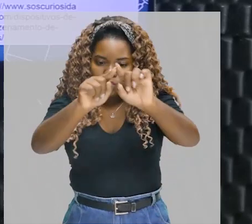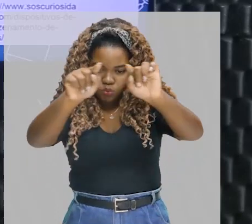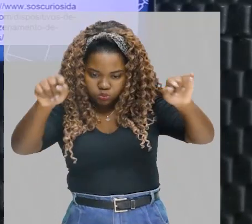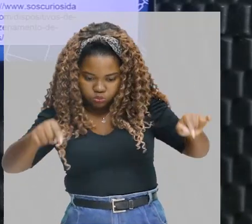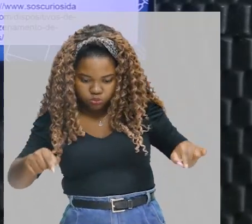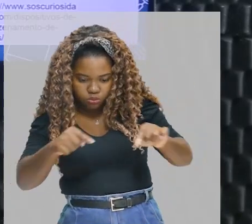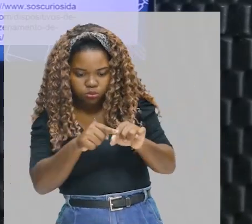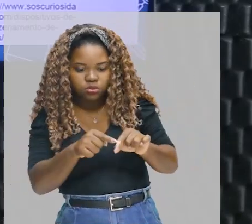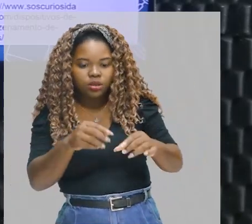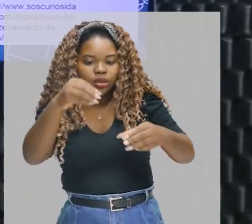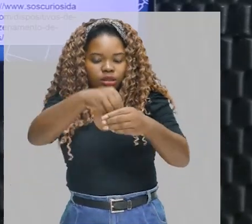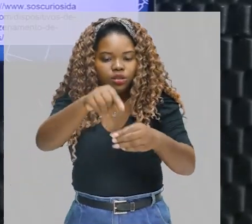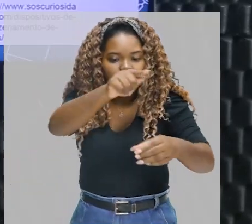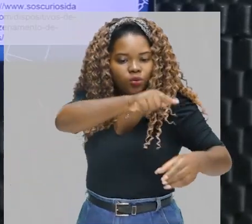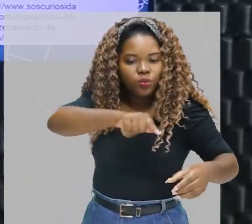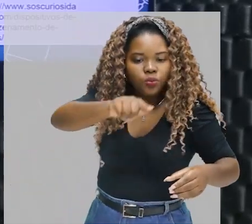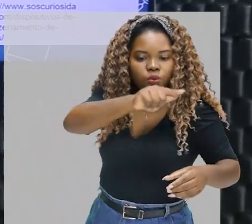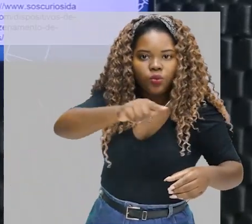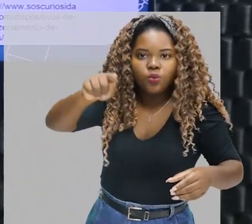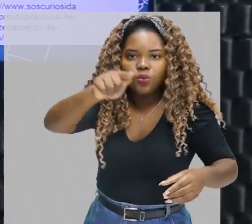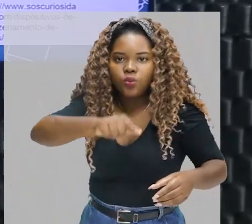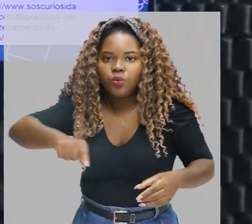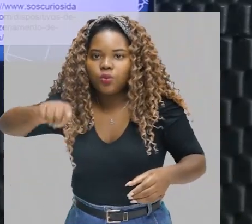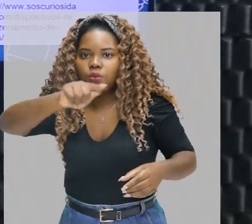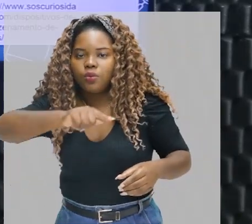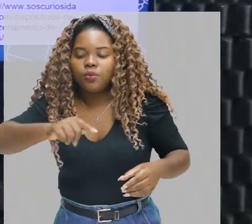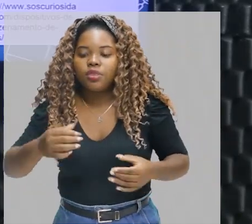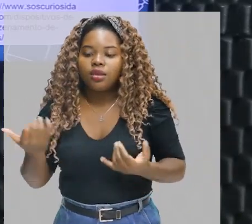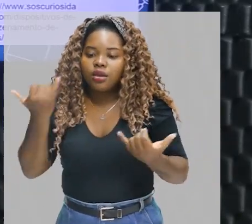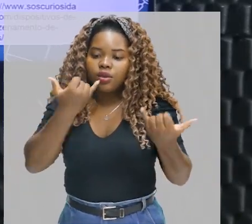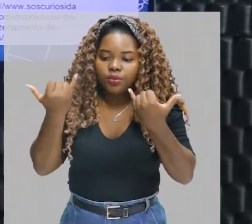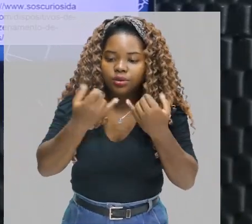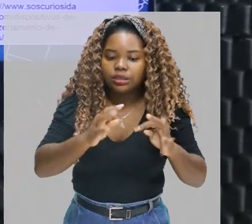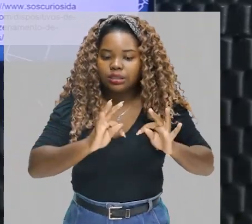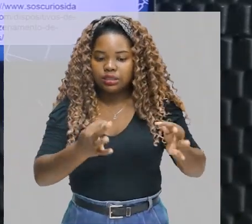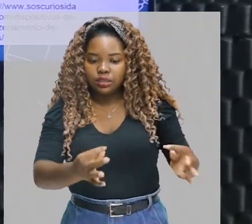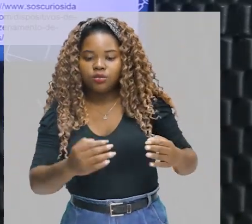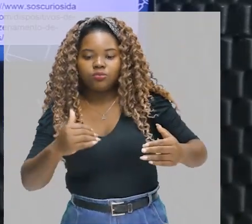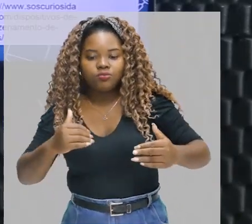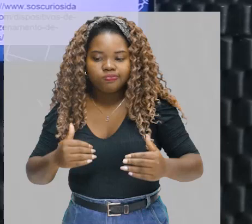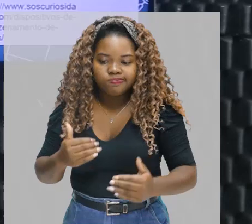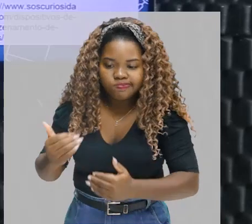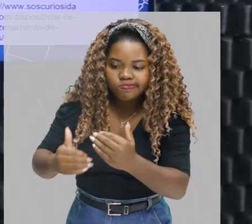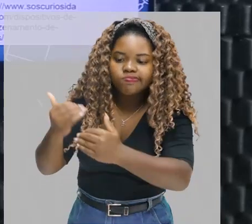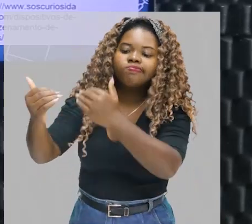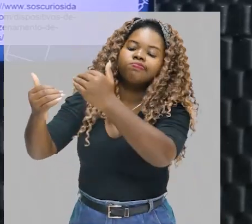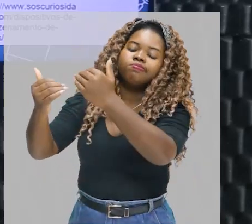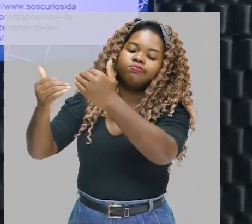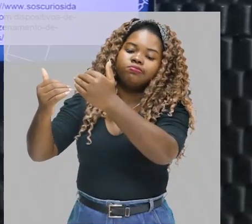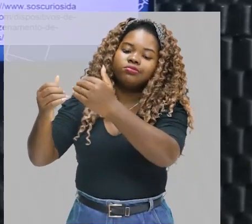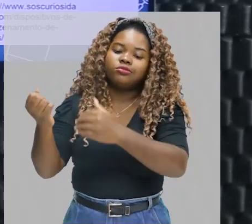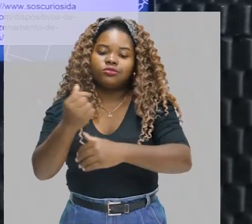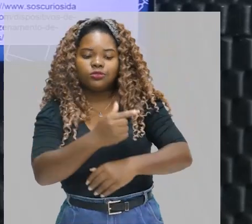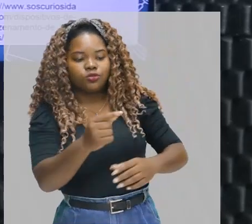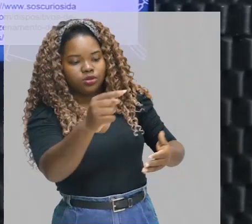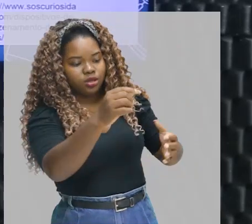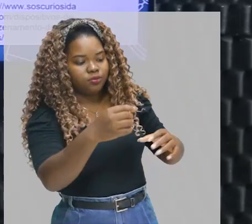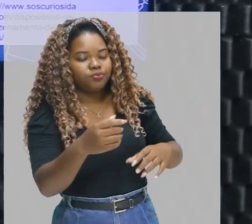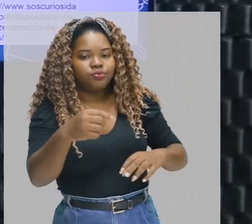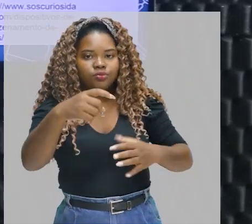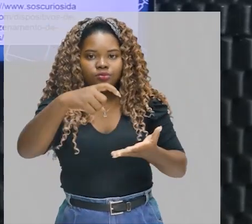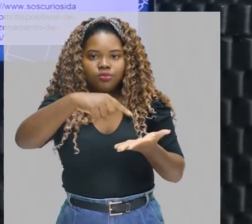fita, ela é uma informação, ela é uma tecnologia, desculpa, um pouco mais avançada do que os discos de vinil,